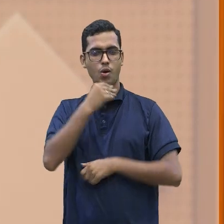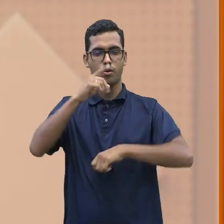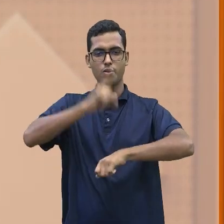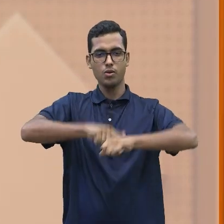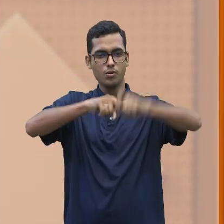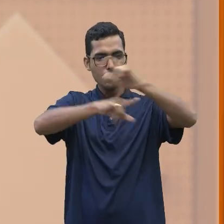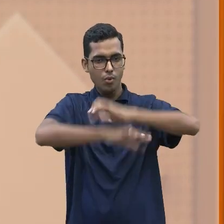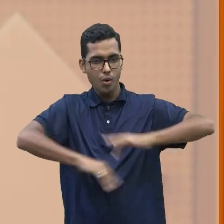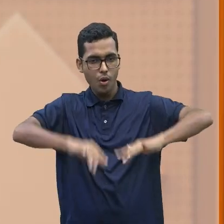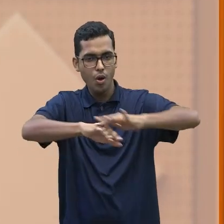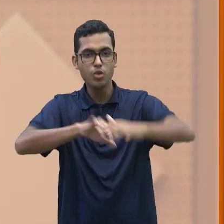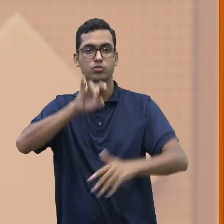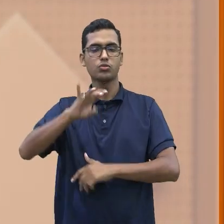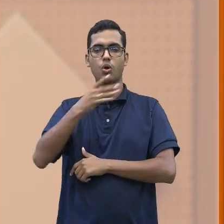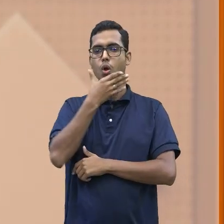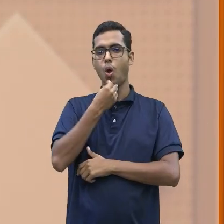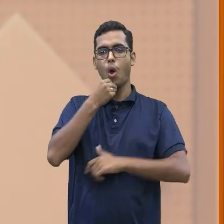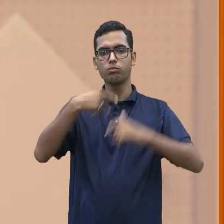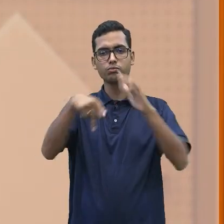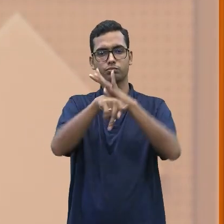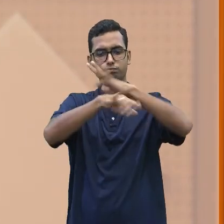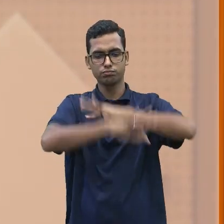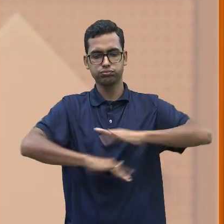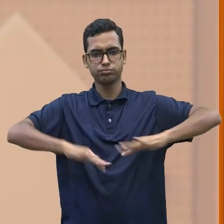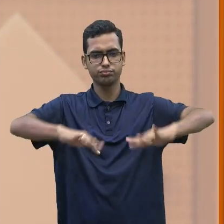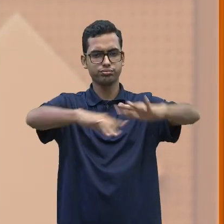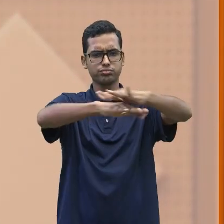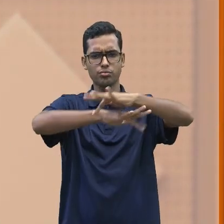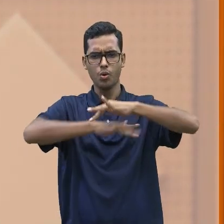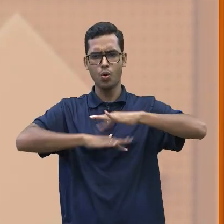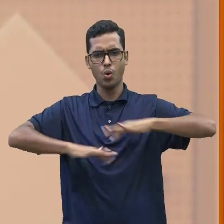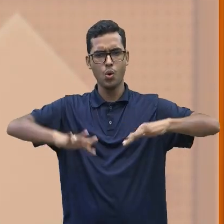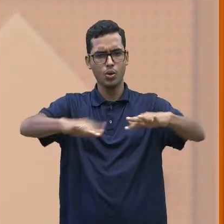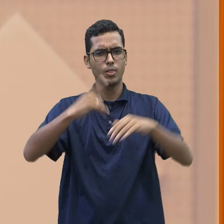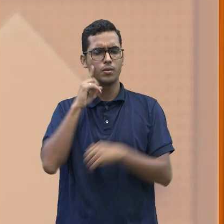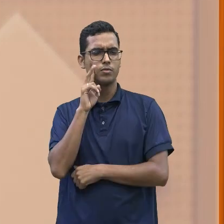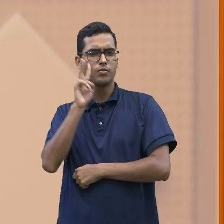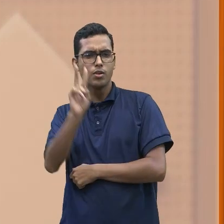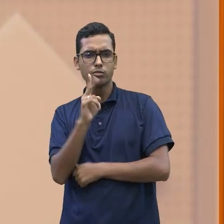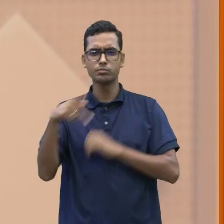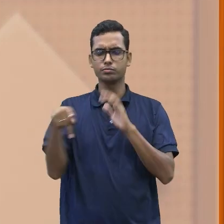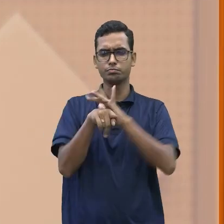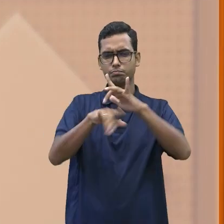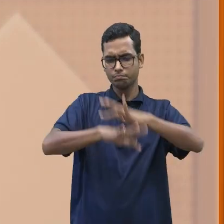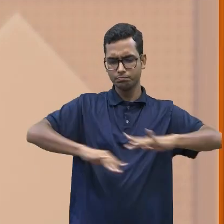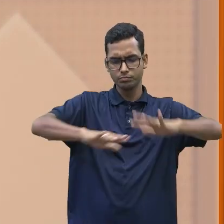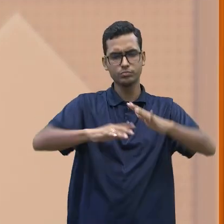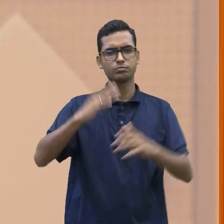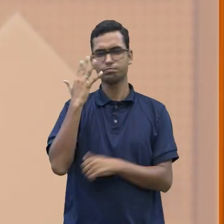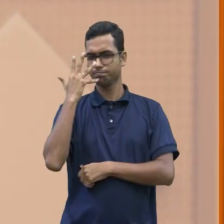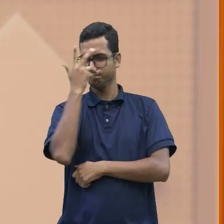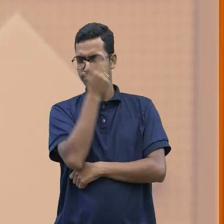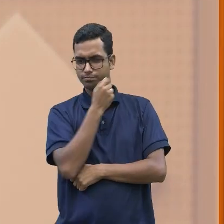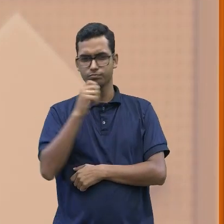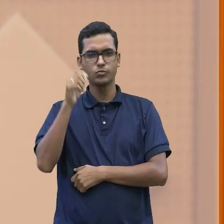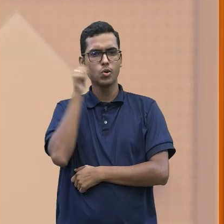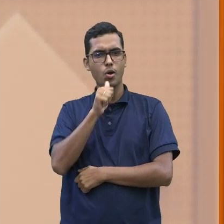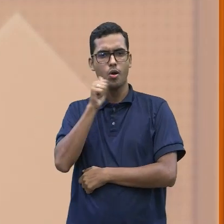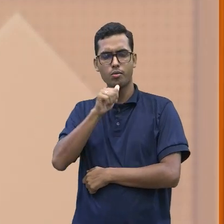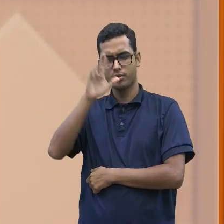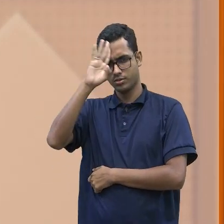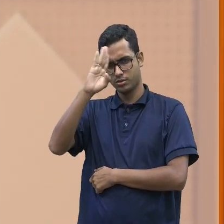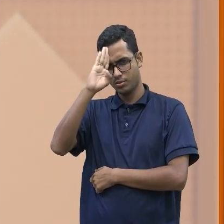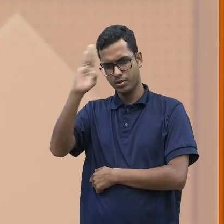ritual feito pelos homens. Muitas vezes a gente vê rituais de beleza colocando apenas as mulheres como sendo o centro